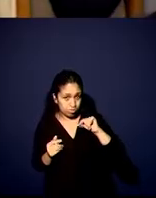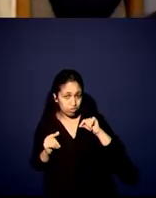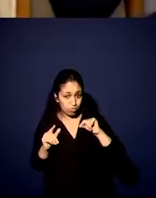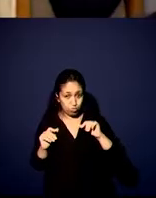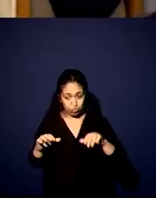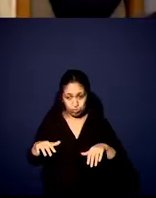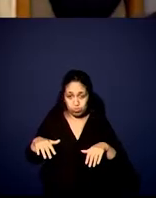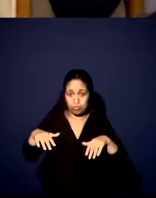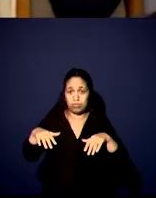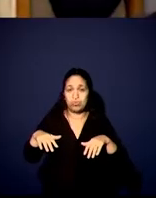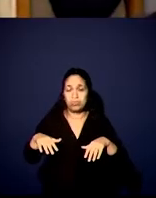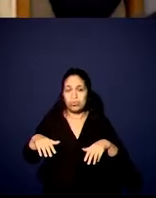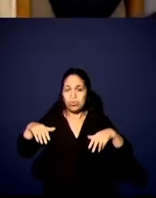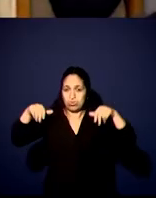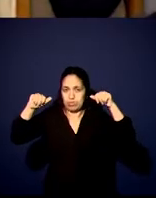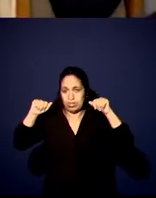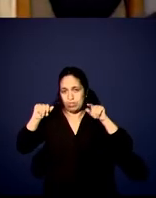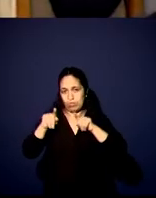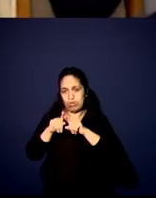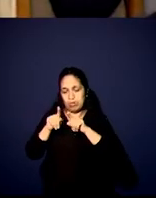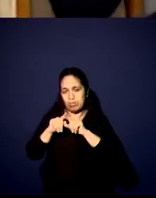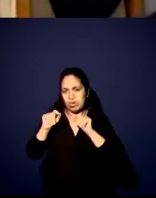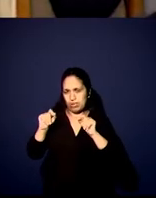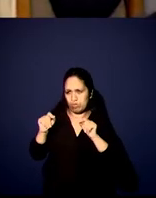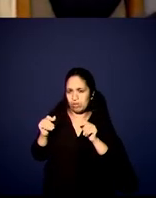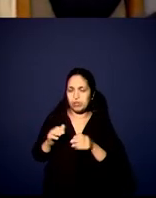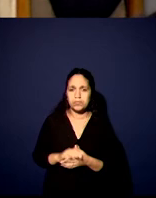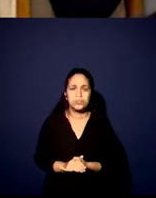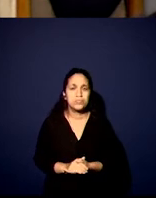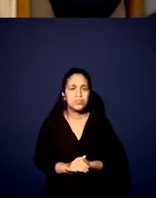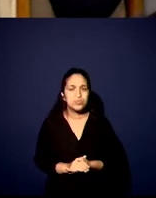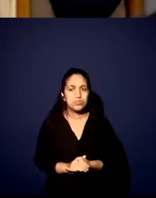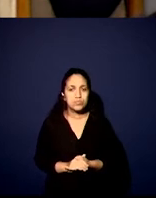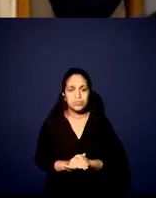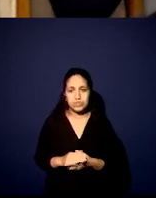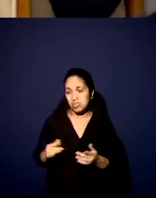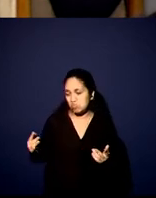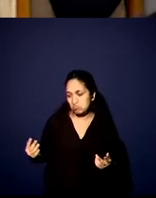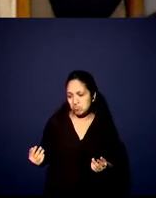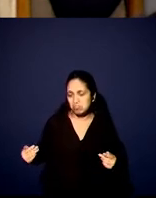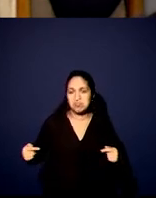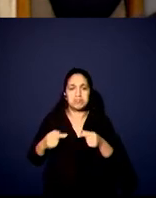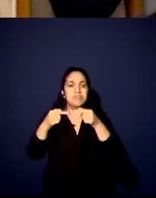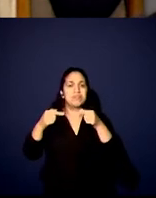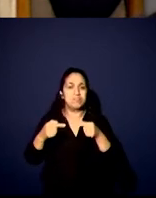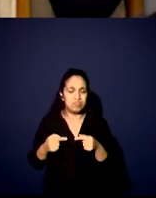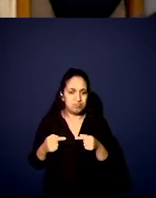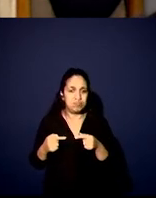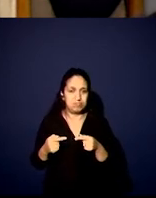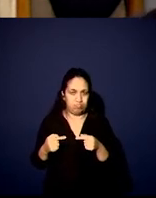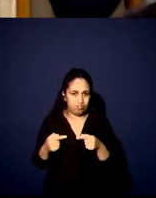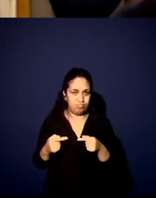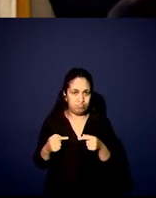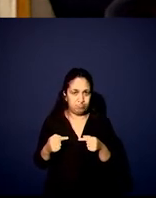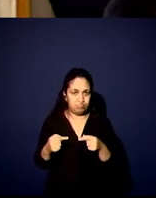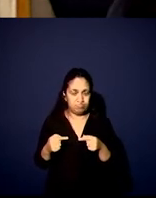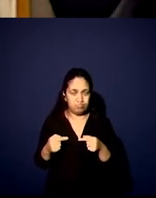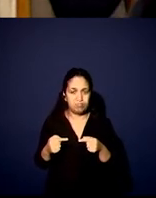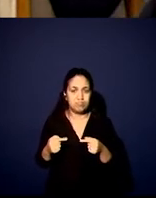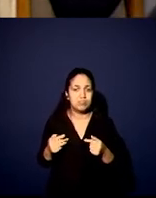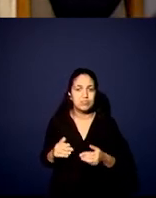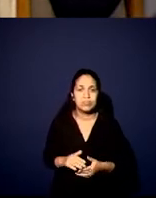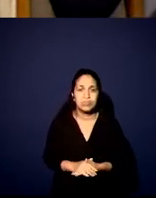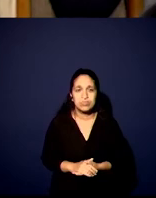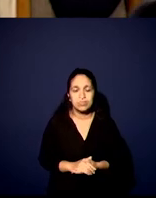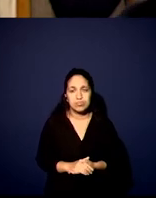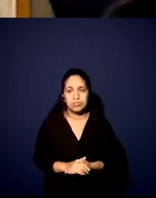do supremo se entendeu ali em dubio pro réu ou seja se deu o empate a bola da Defesa né então é